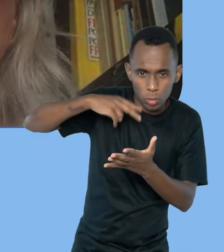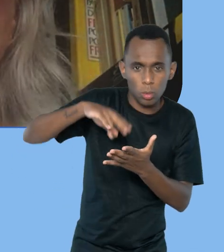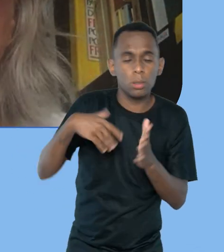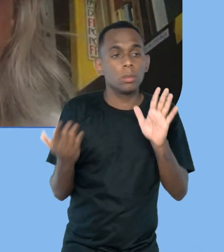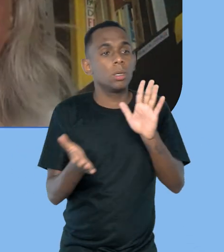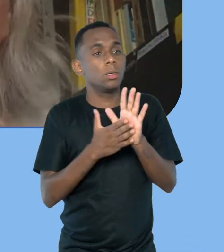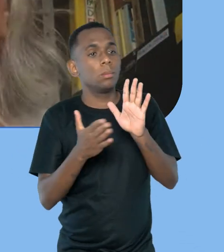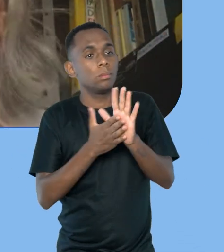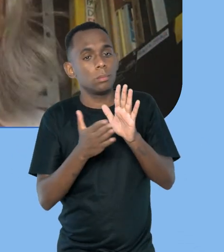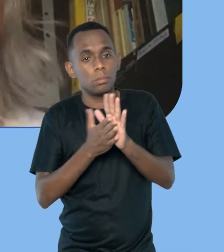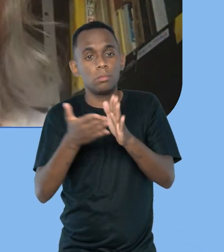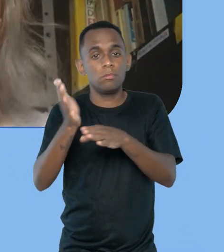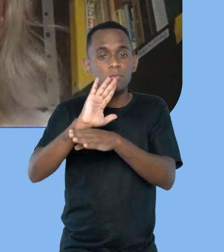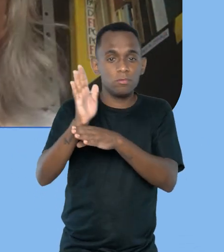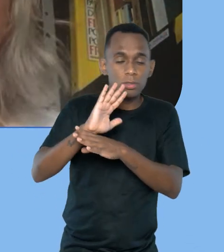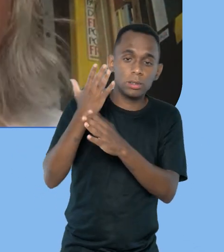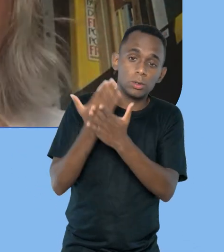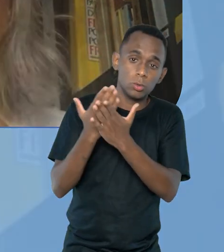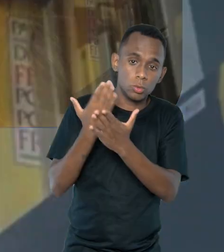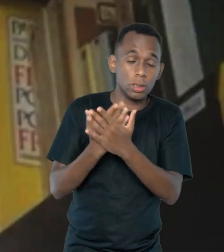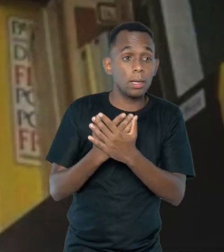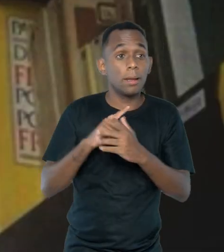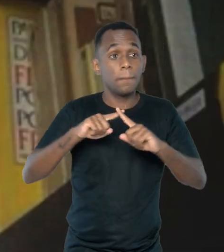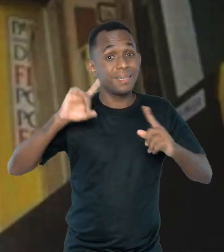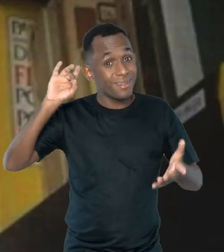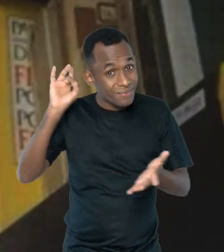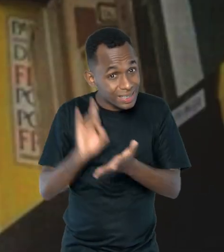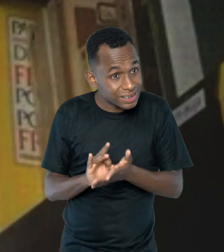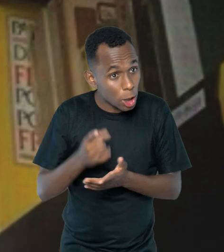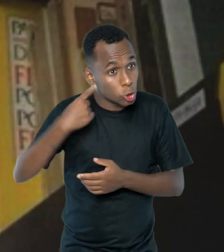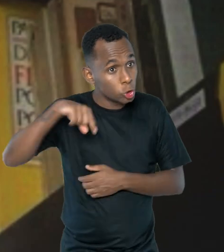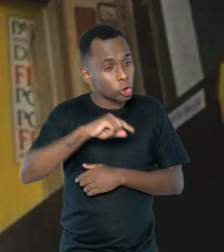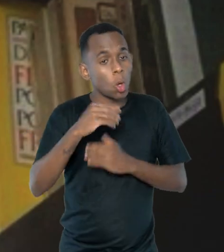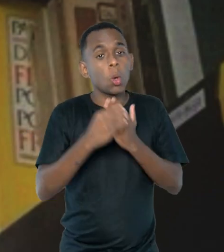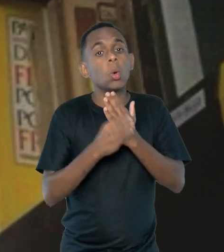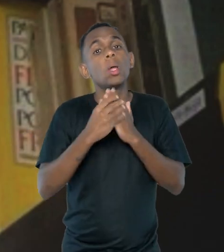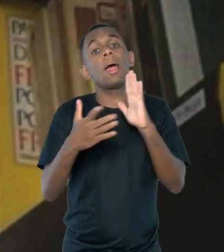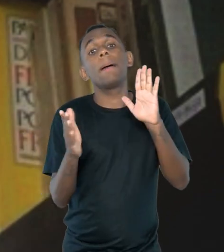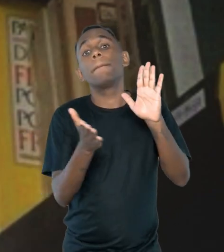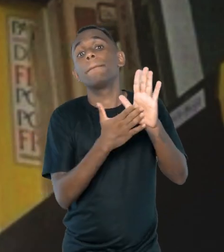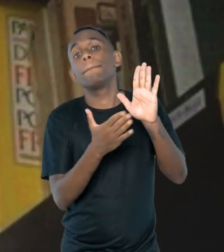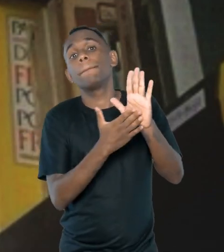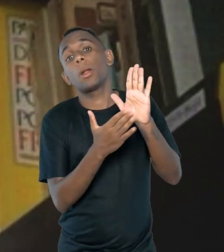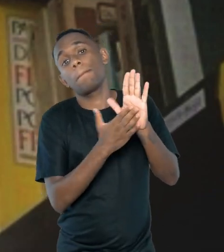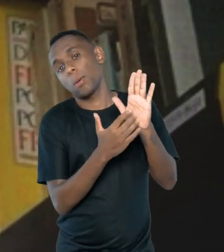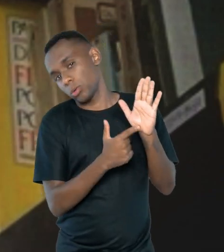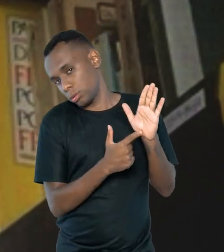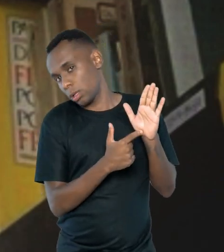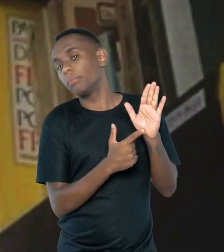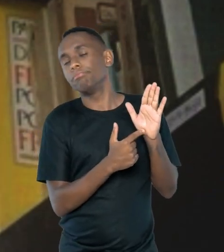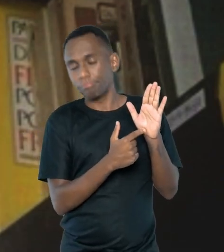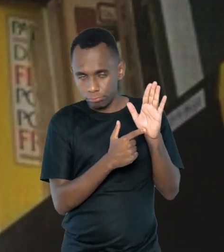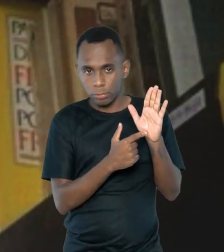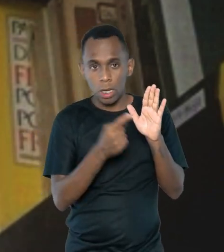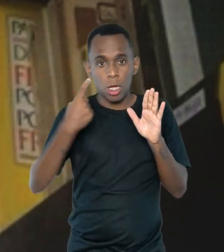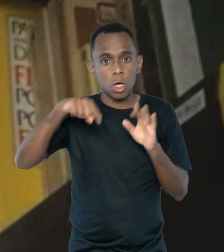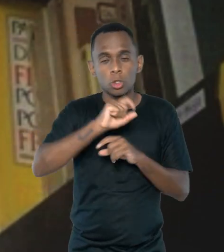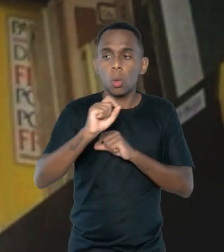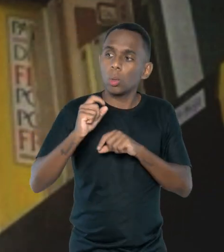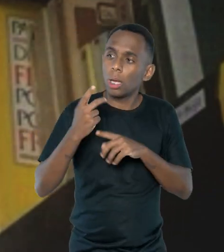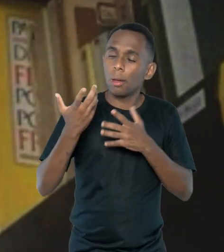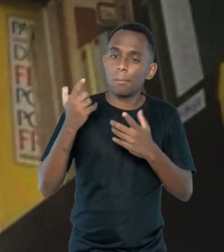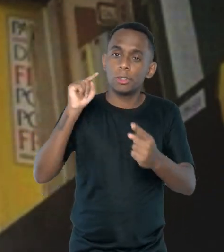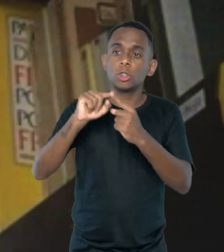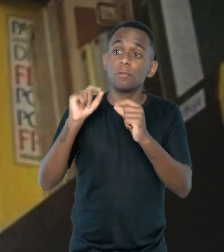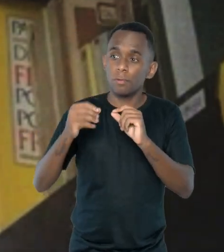leitura, propõe cineclubes. Quer dizer, na verdade, o nosso livro são propostas. Uhum.